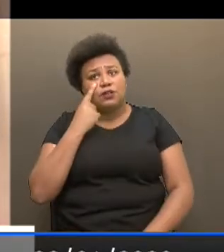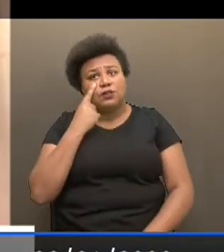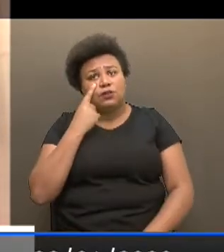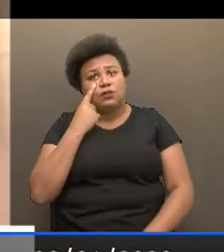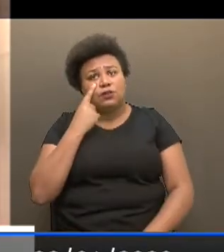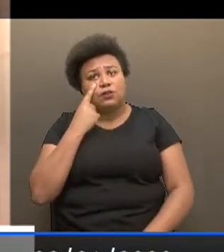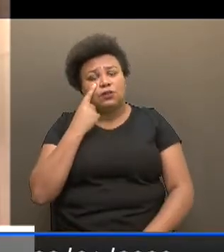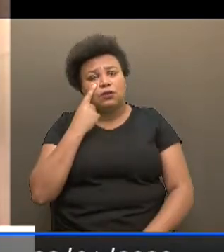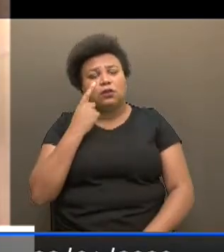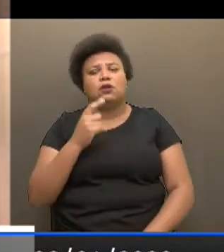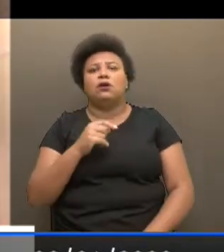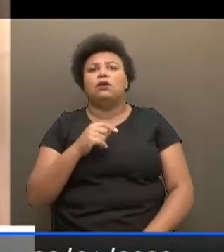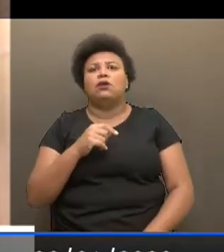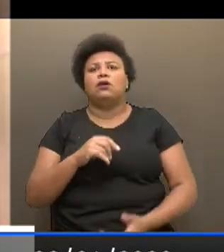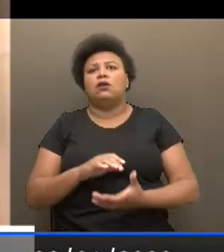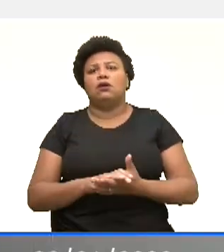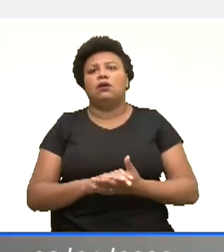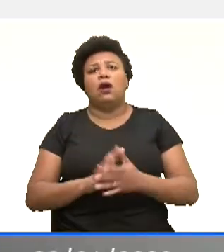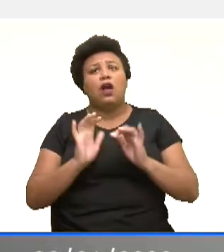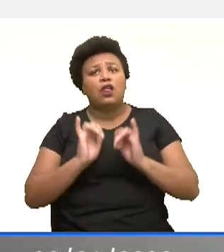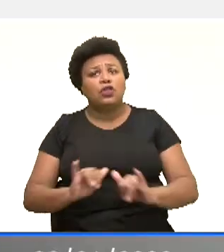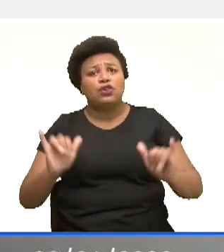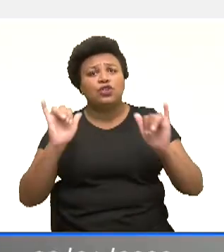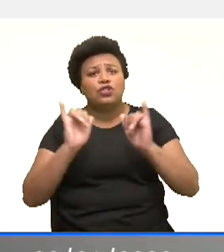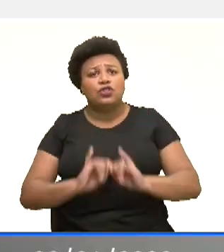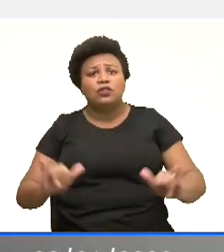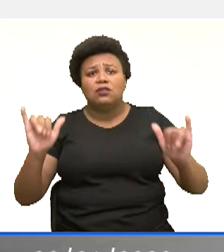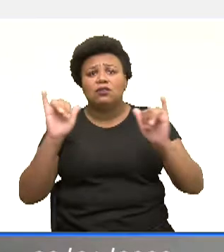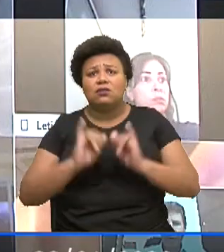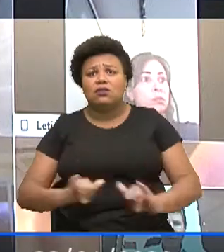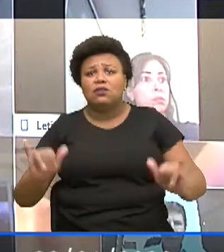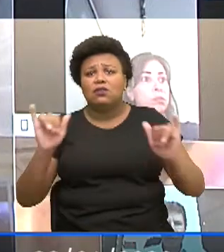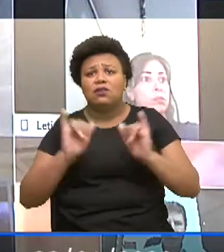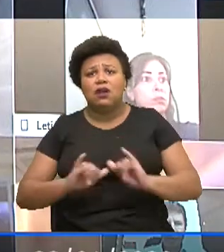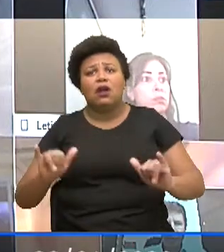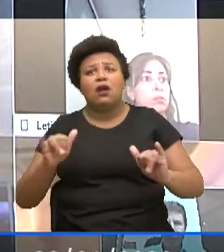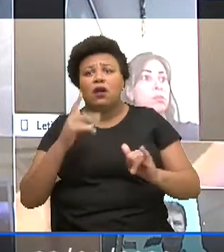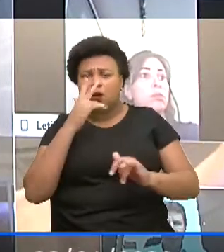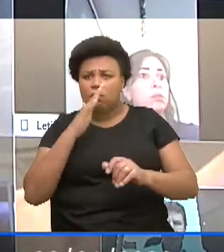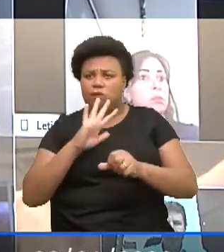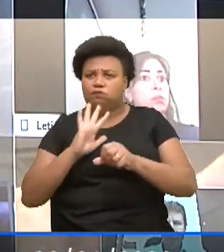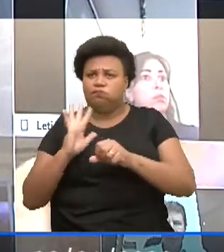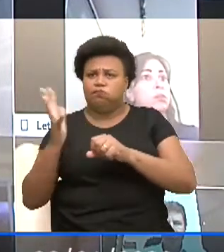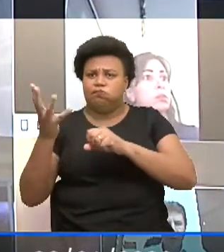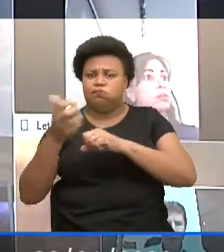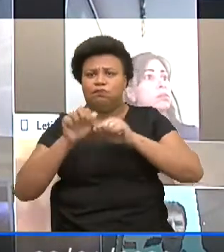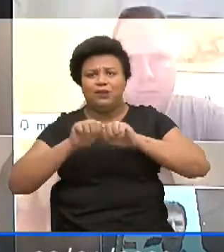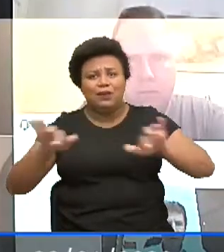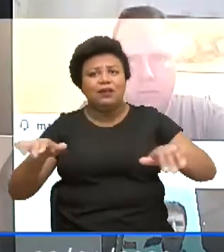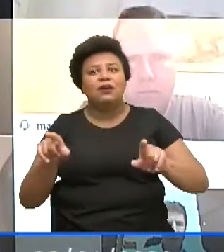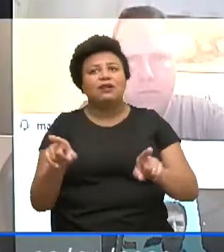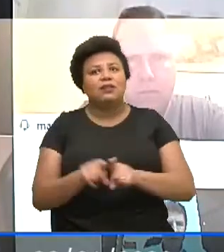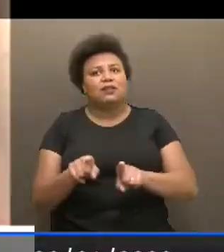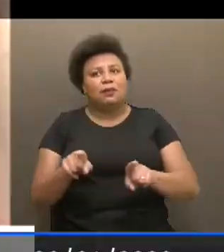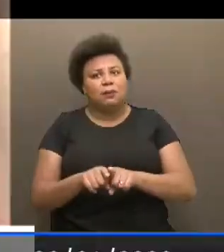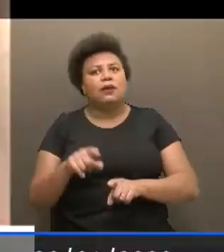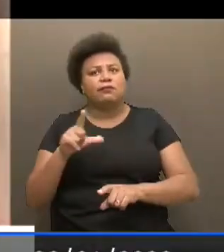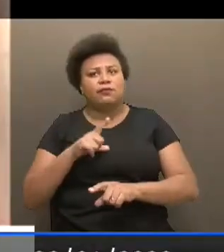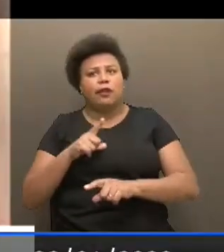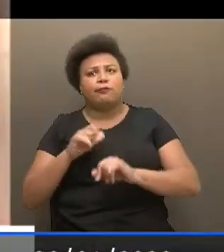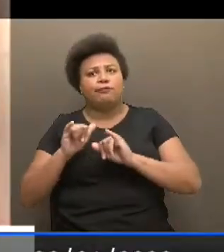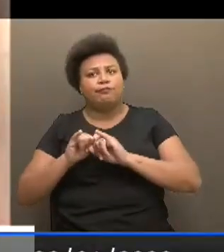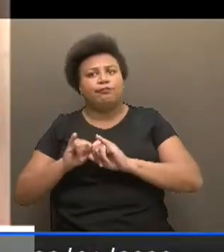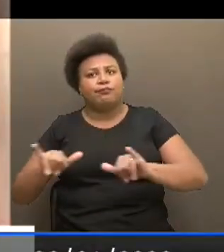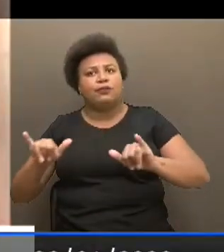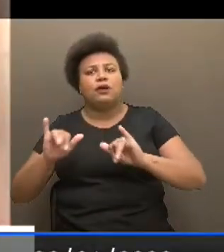também. A notícia chegando numa pandemia de que, além da pandemia,